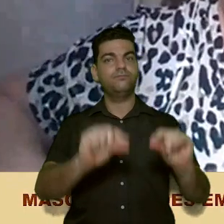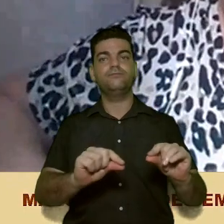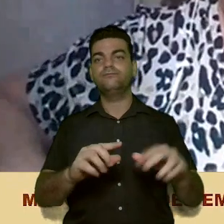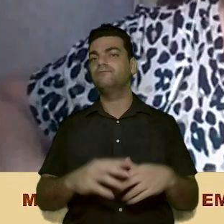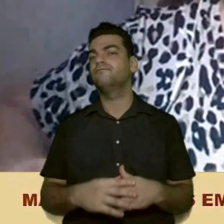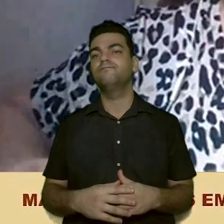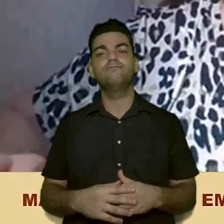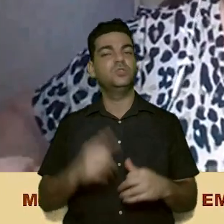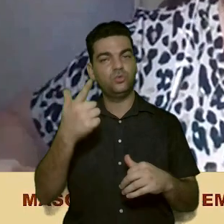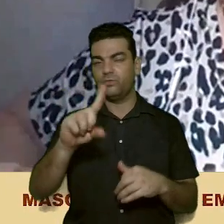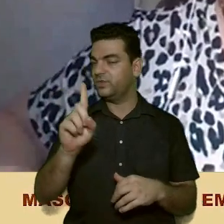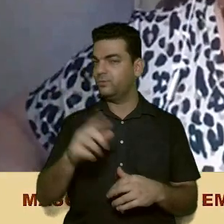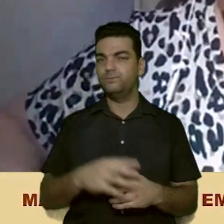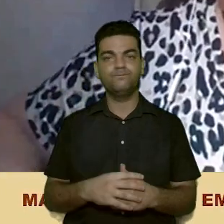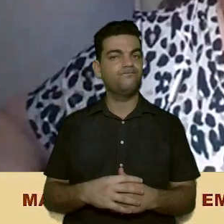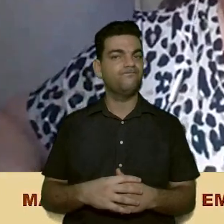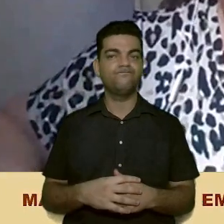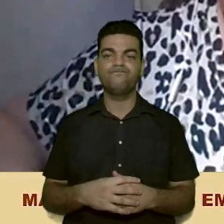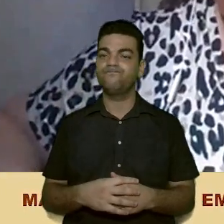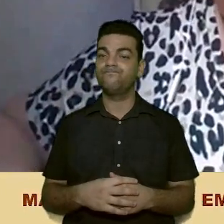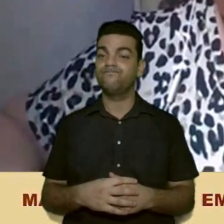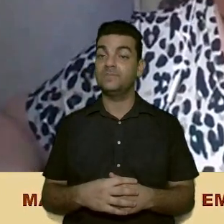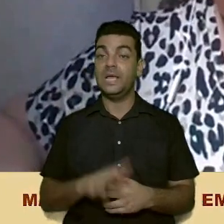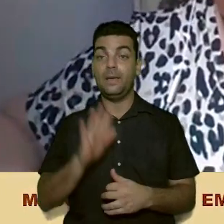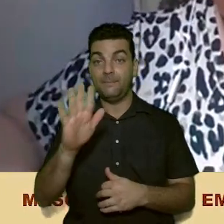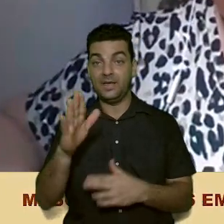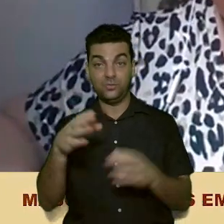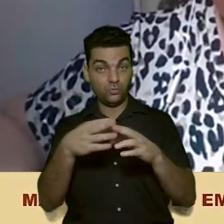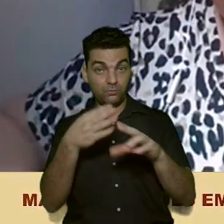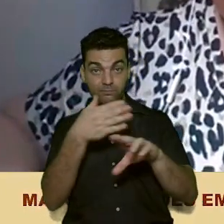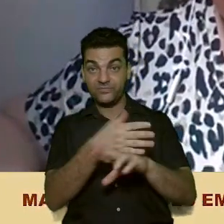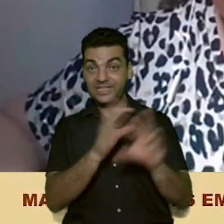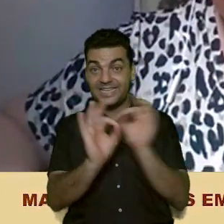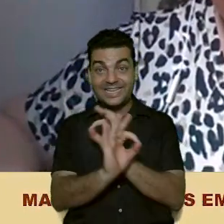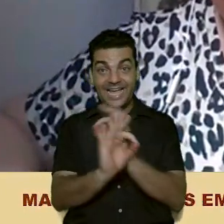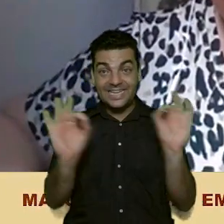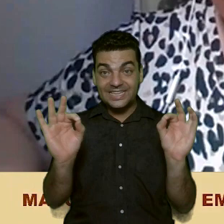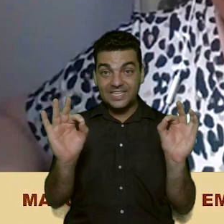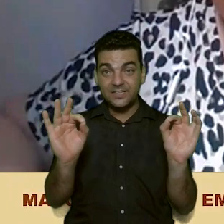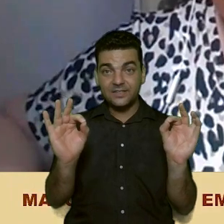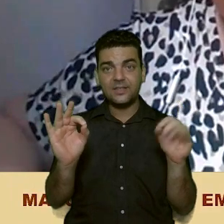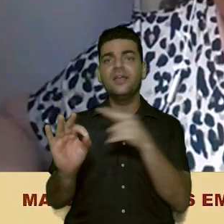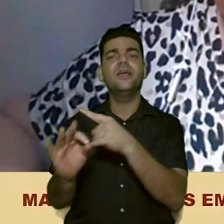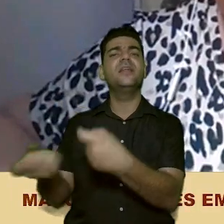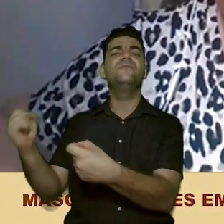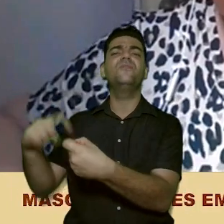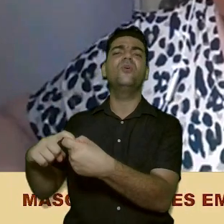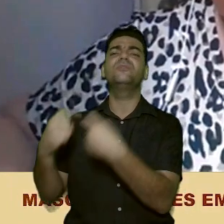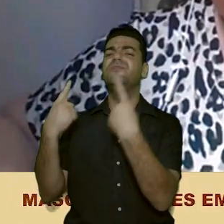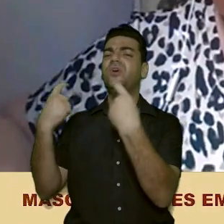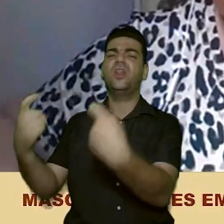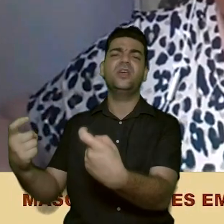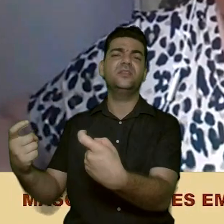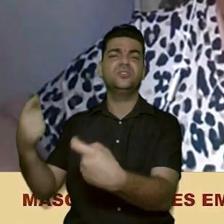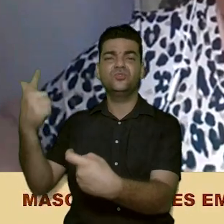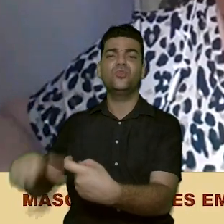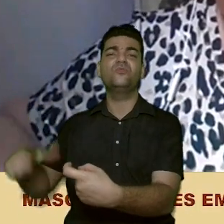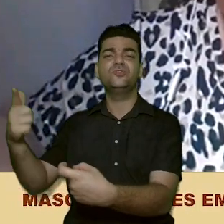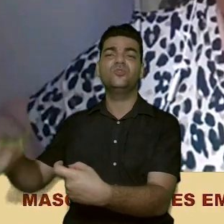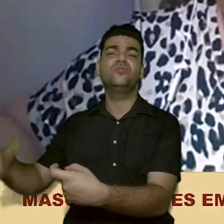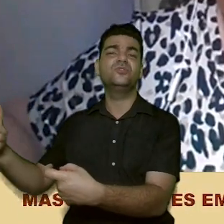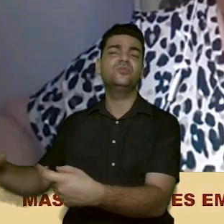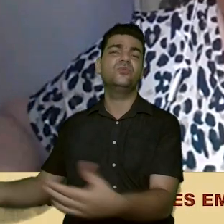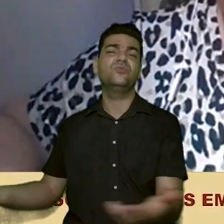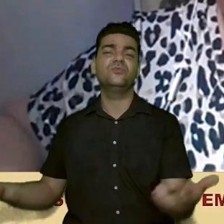zero, né? Quando os homens não participam desses grupos, é 60% ou 70% a taxa de reincidência